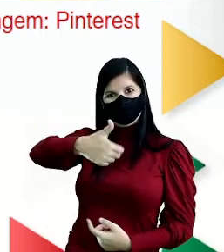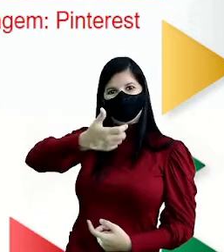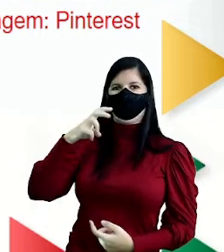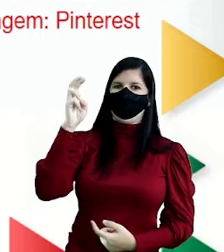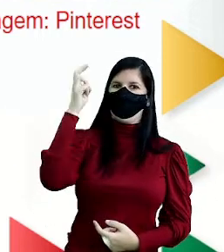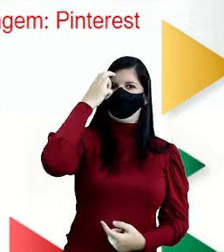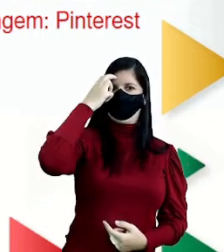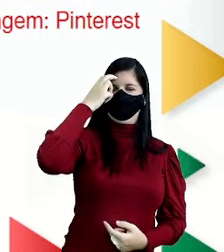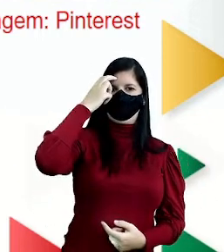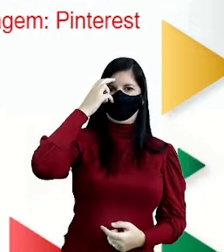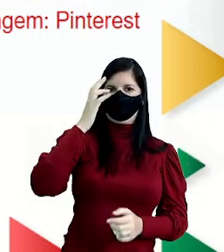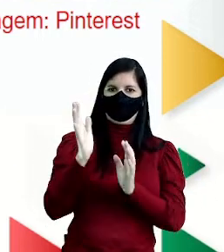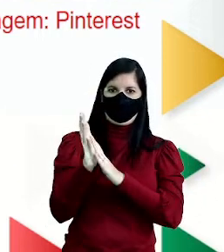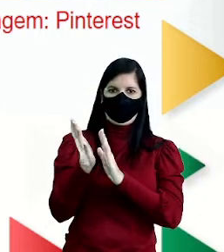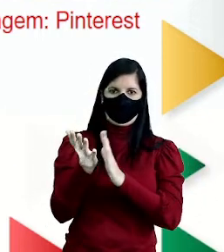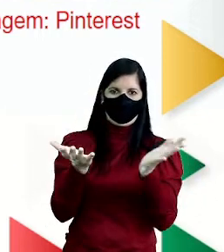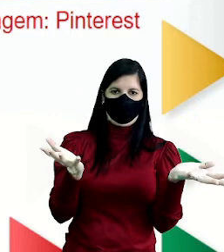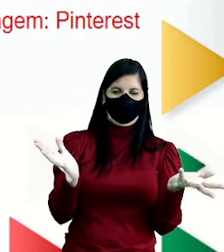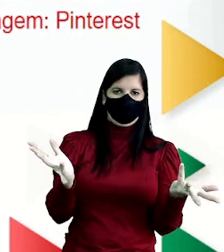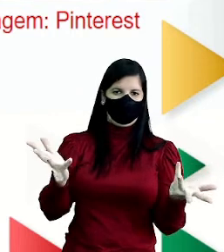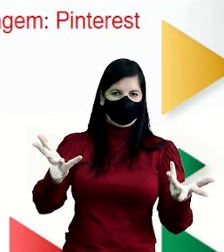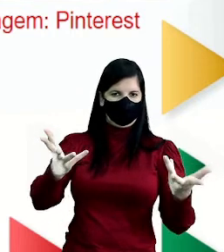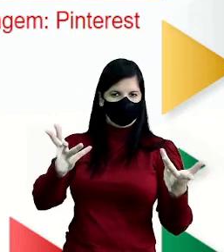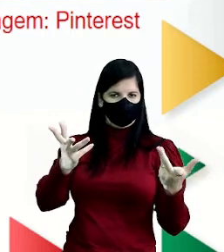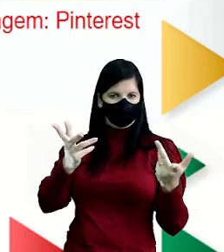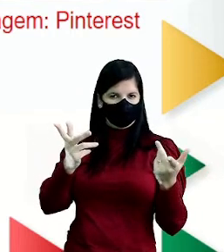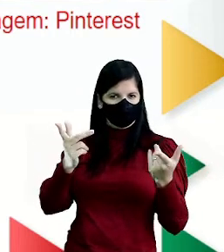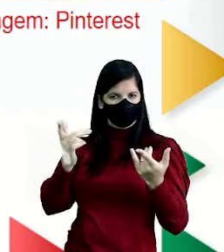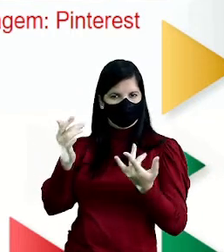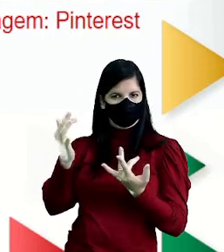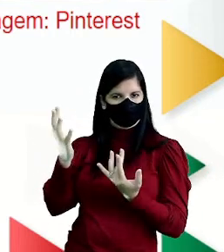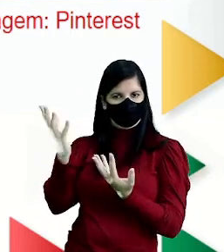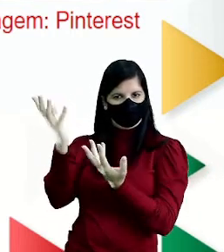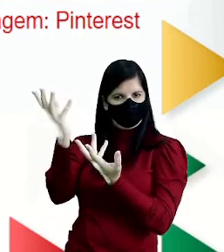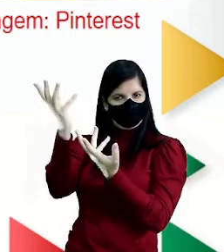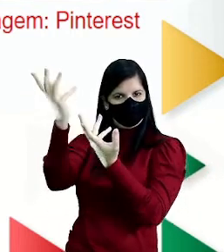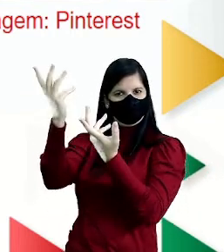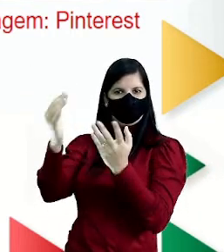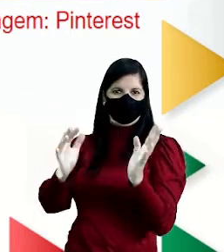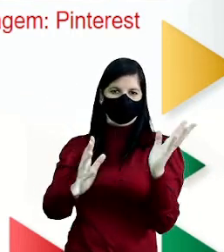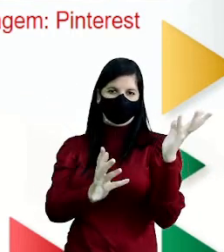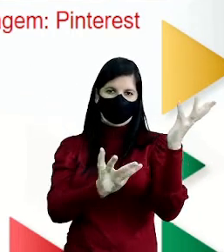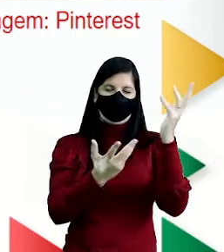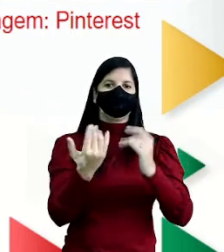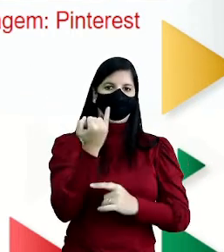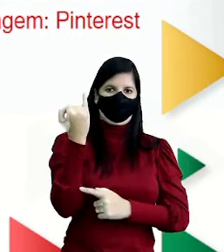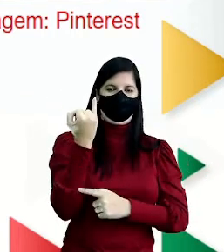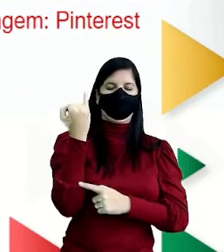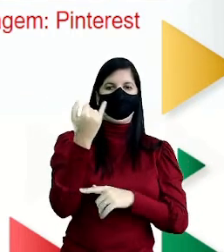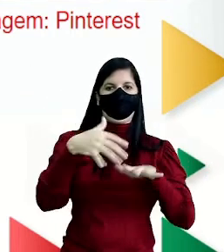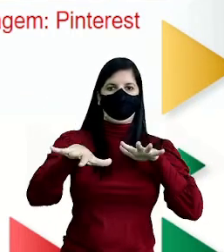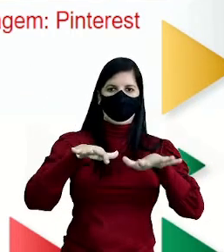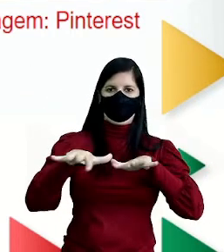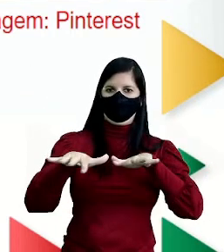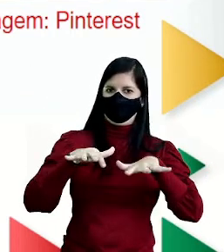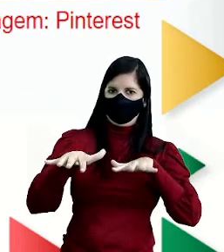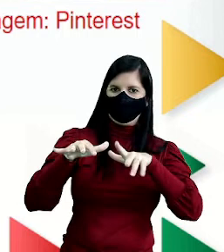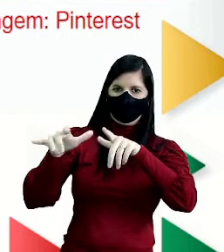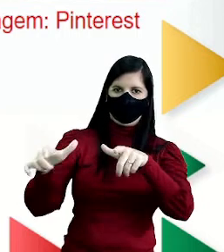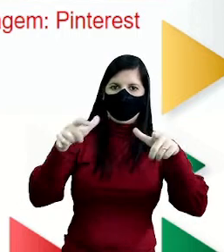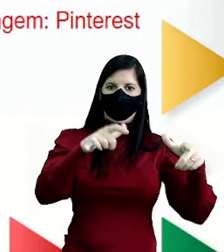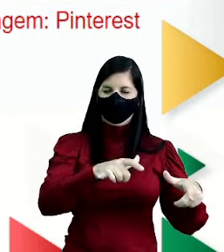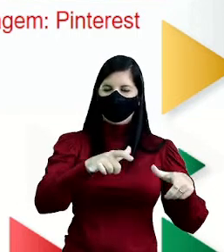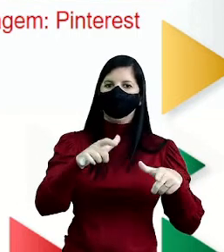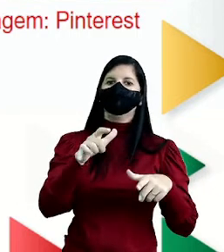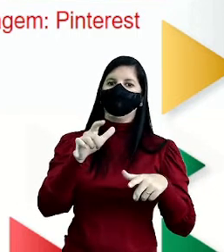os dedos, o movimento das mãos e dos dedos são bastante importantes e significativos, né? Então, cada movimento, às vezes, cada posição que